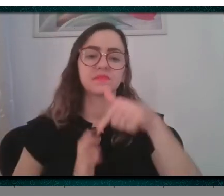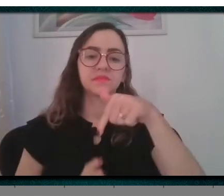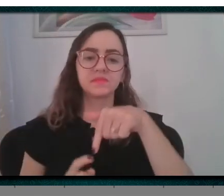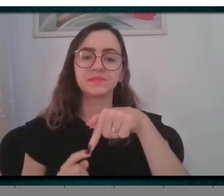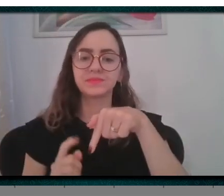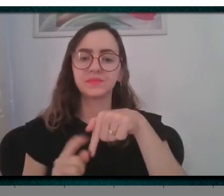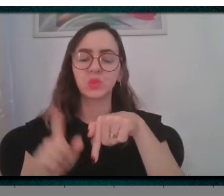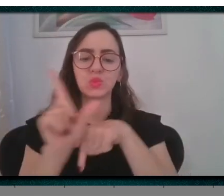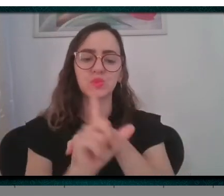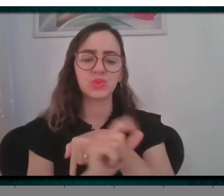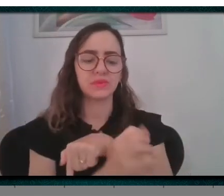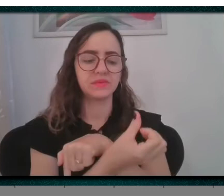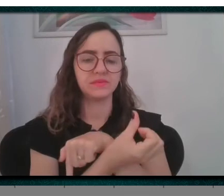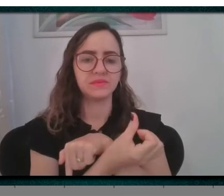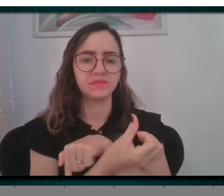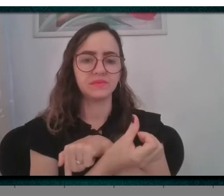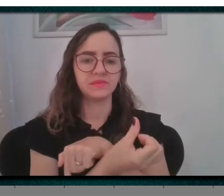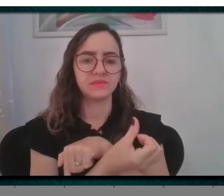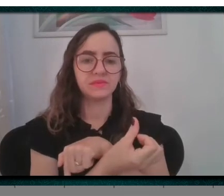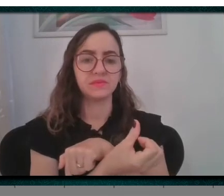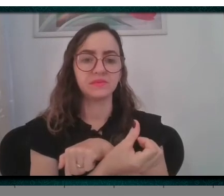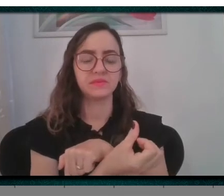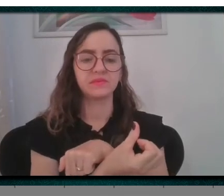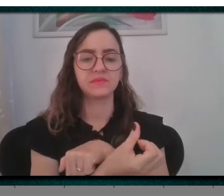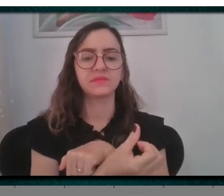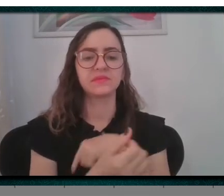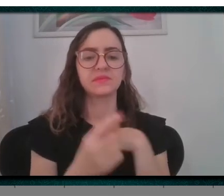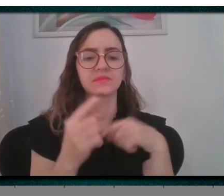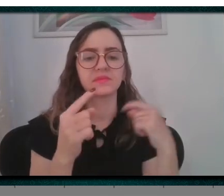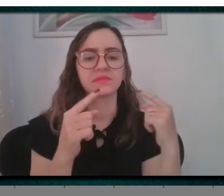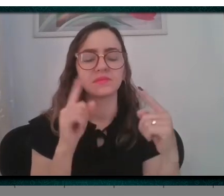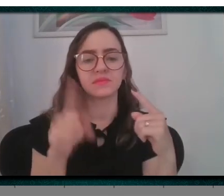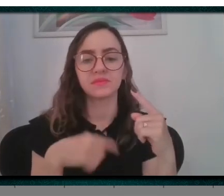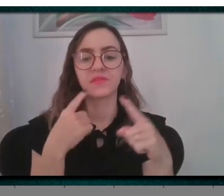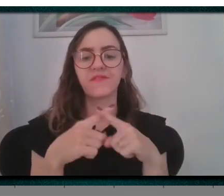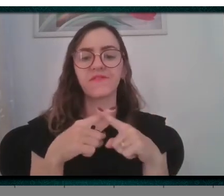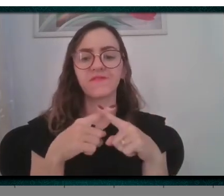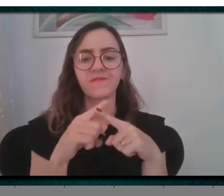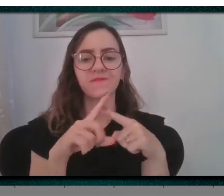significa que isso daqui, ó, ele aumentou 10 vezes.